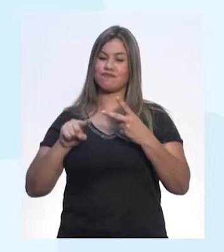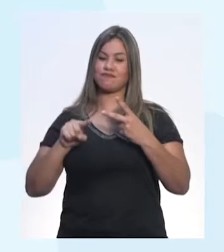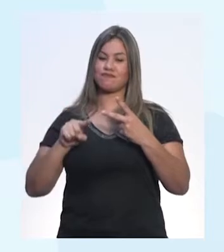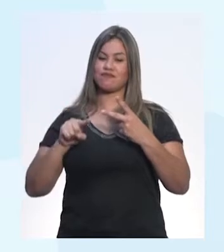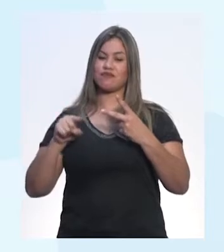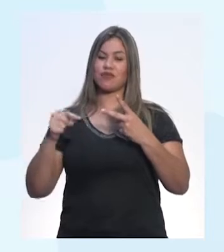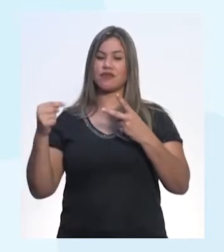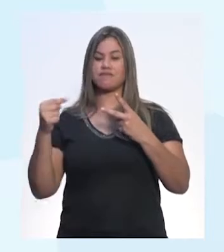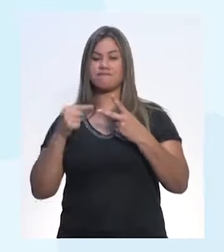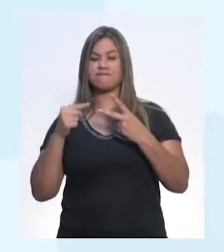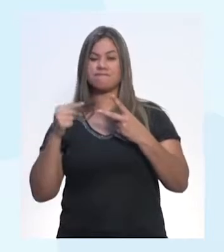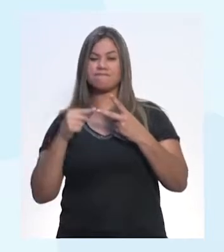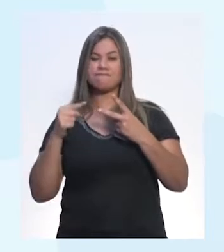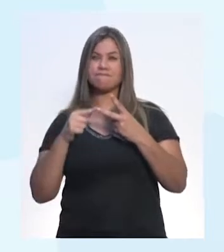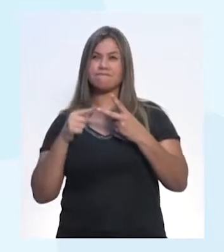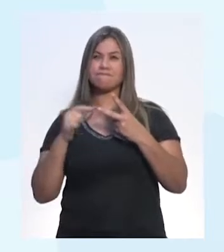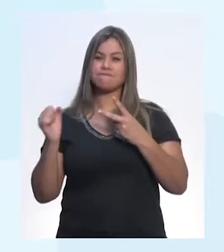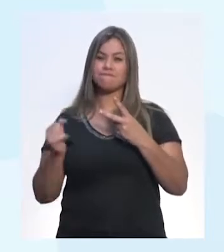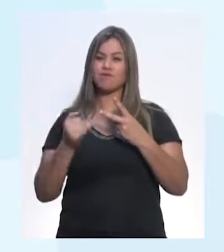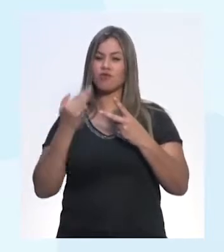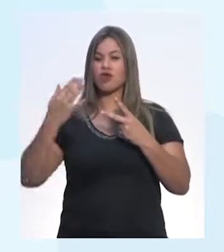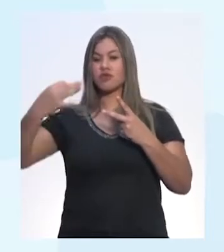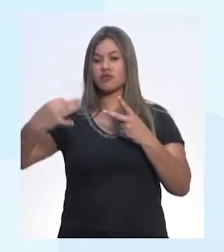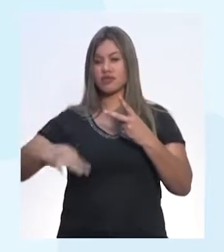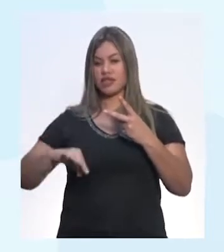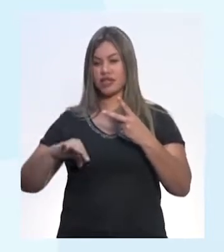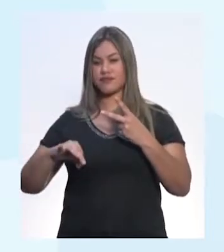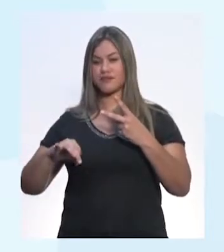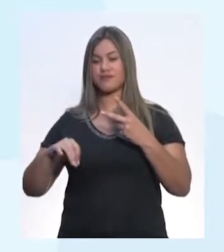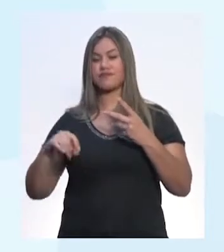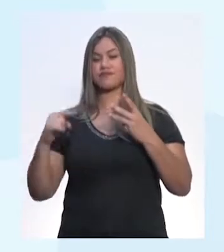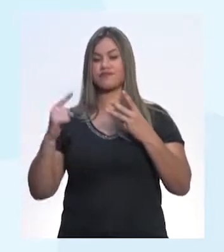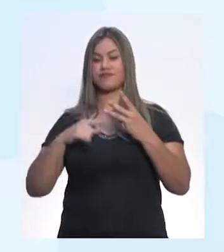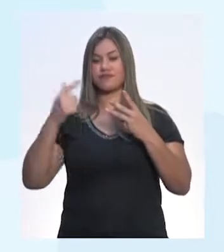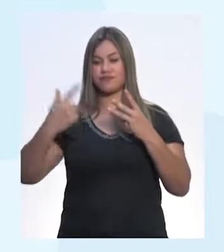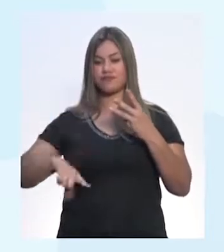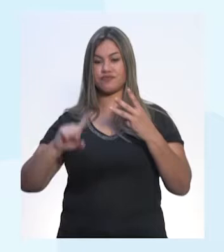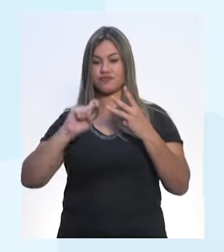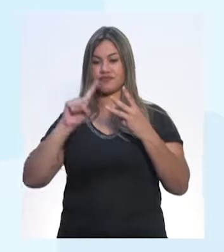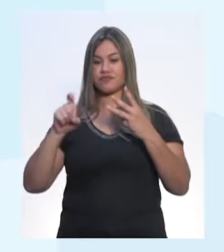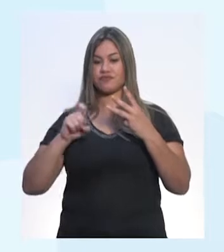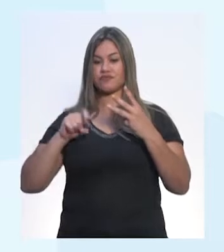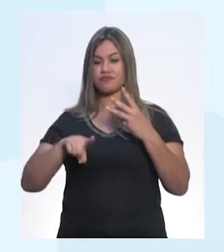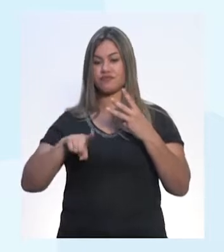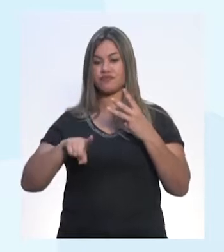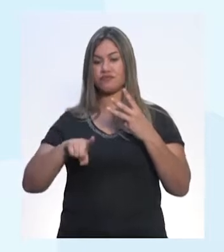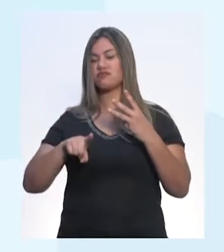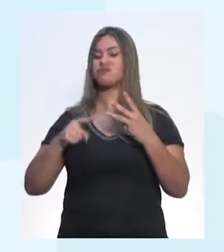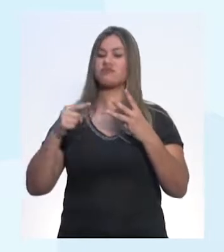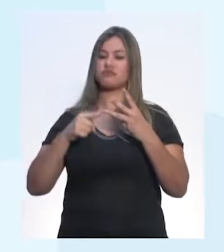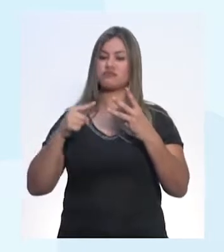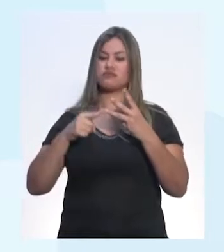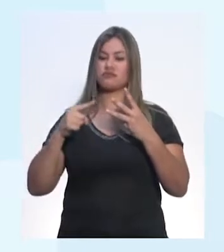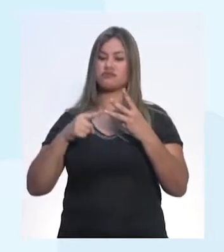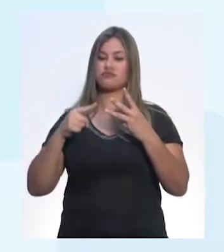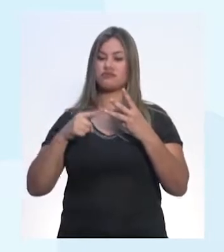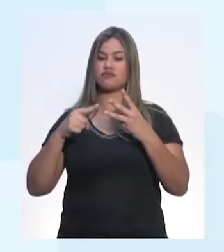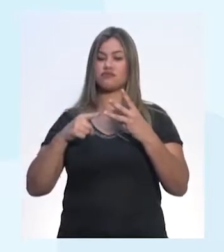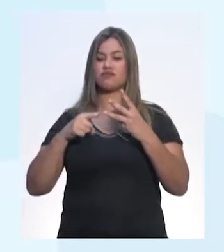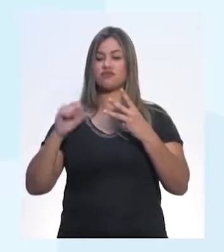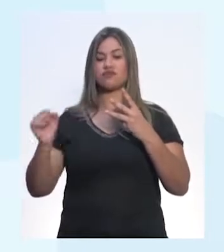para relacionar a quantidade de acertos. E uma outra incógnita para relacionar